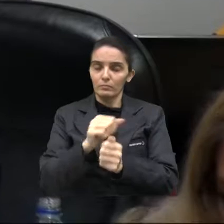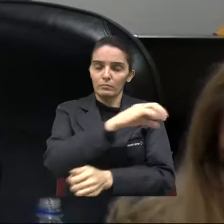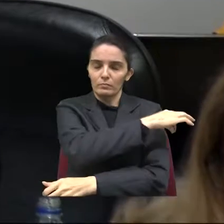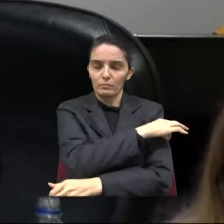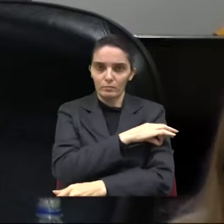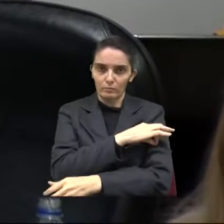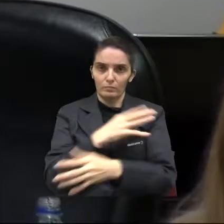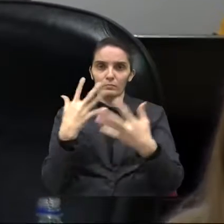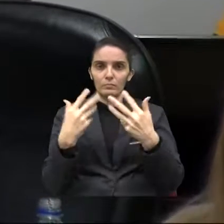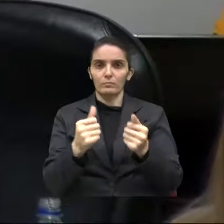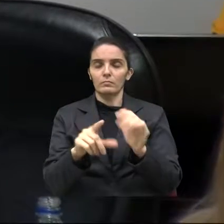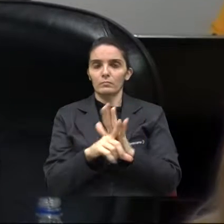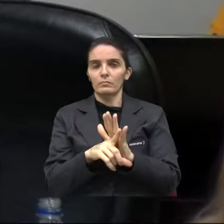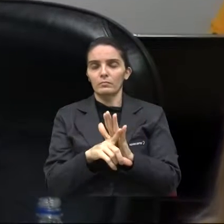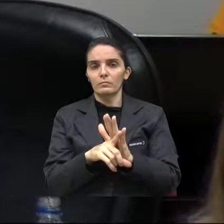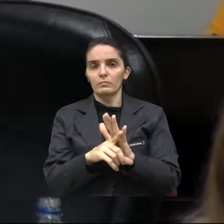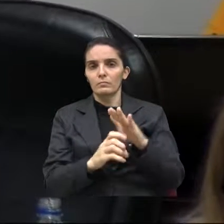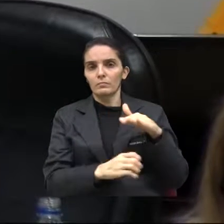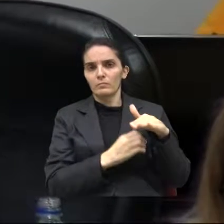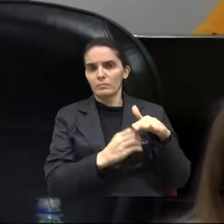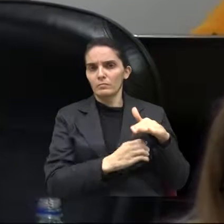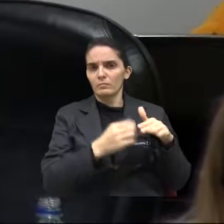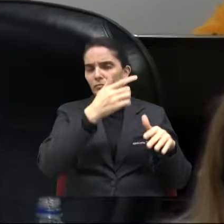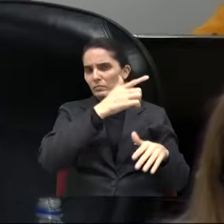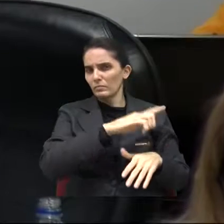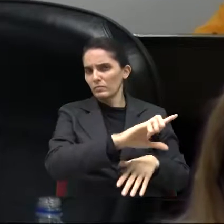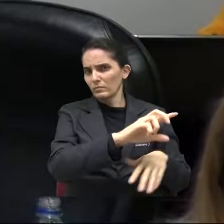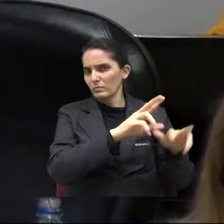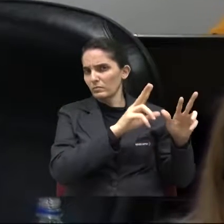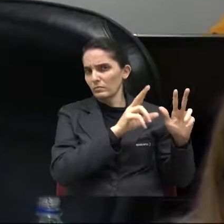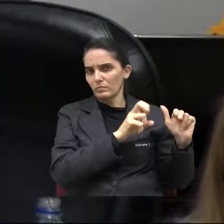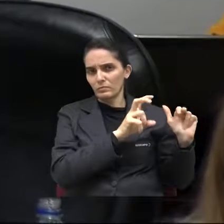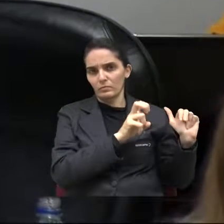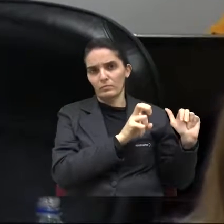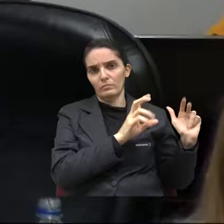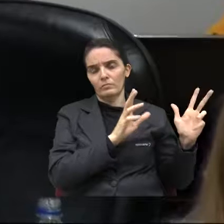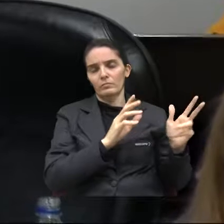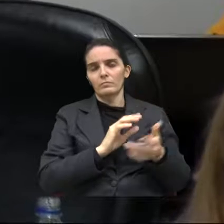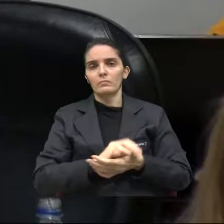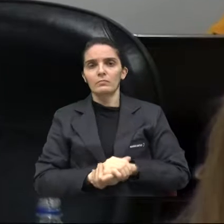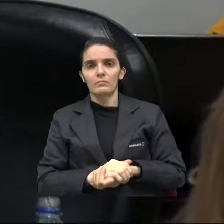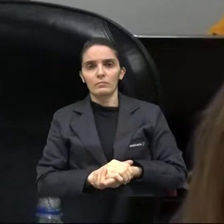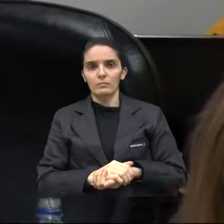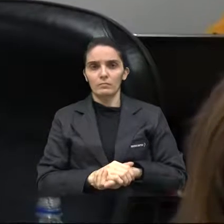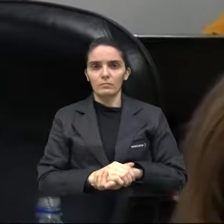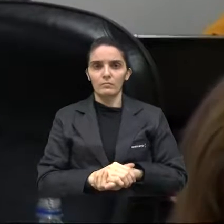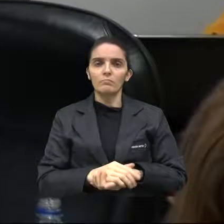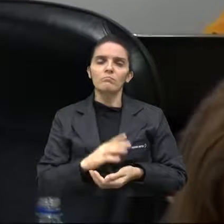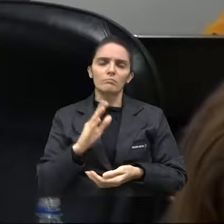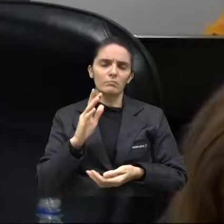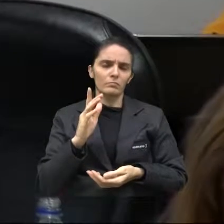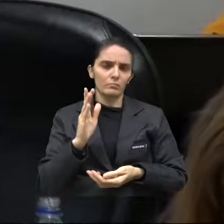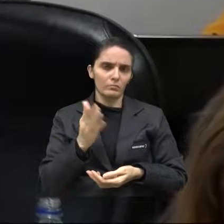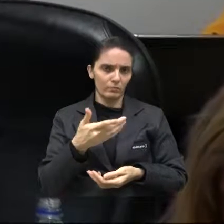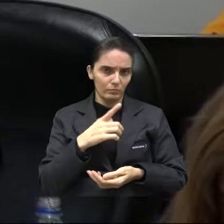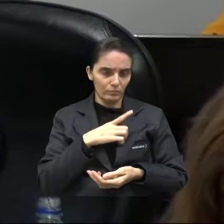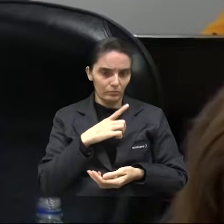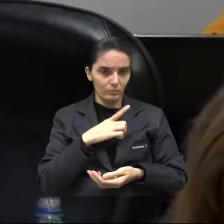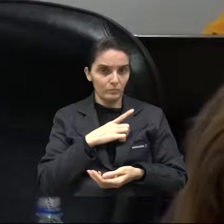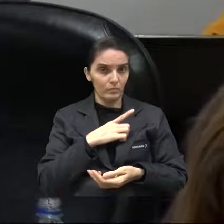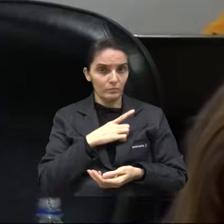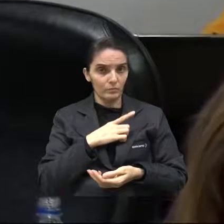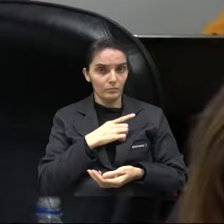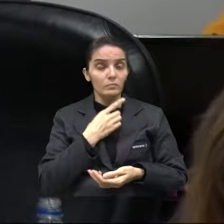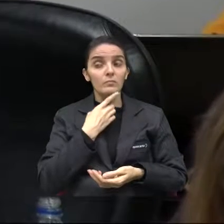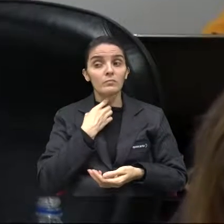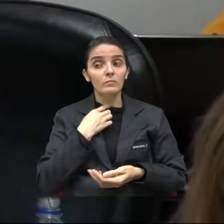sancionar. O empreendimento é outro assunto, embora já há uma intenção de construção. E foi isso